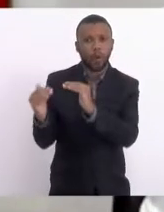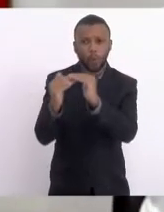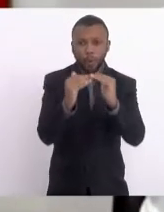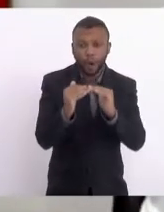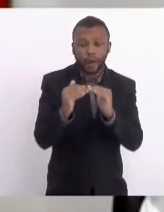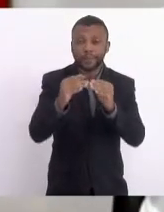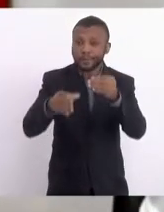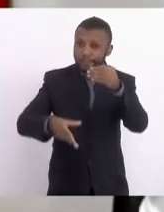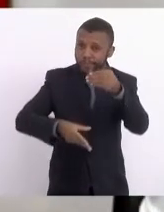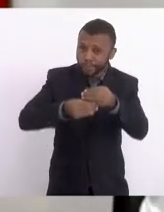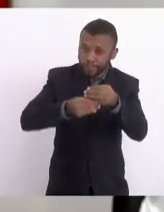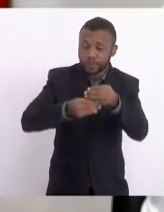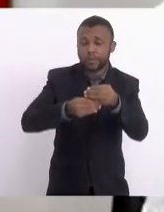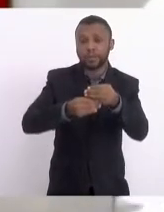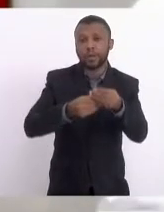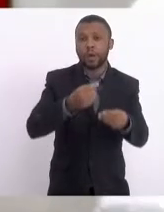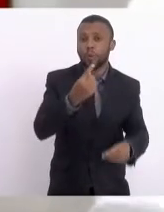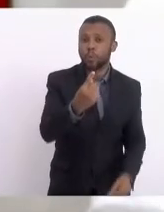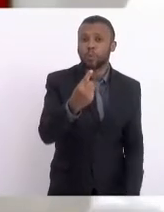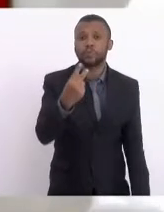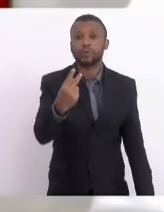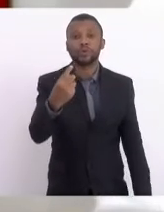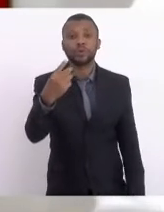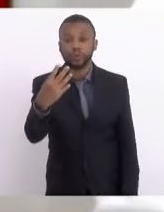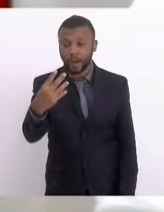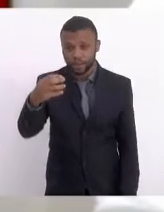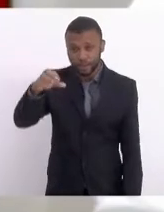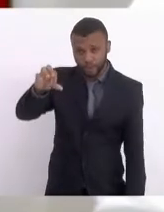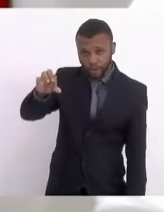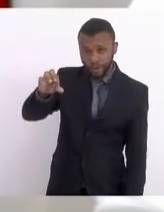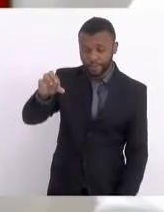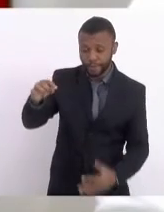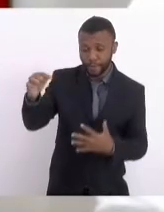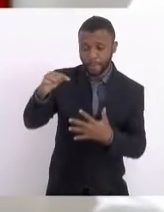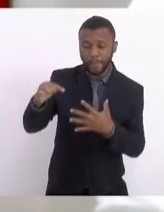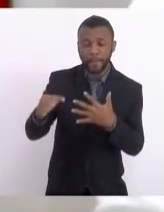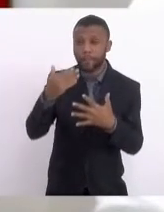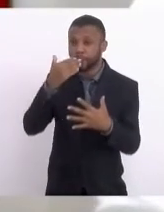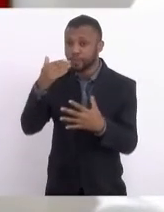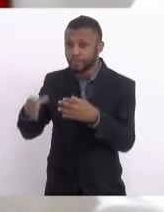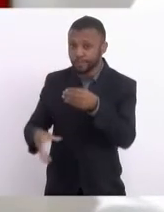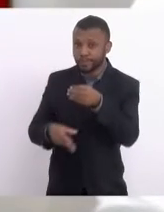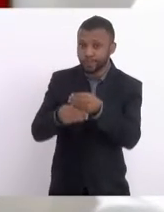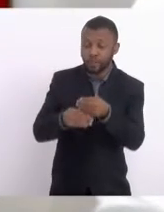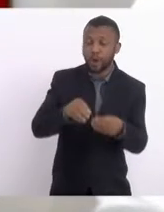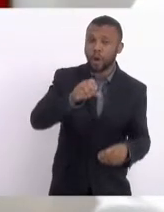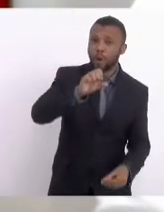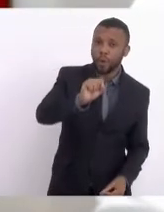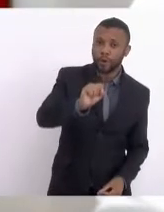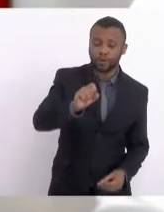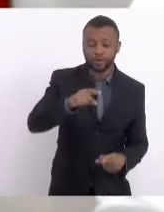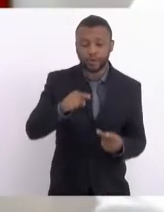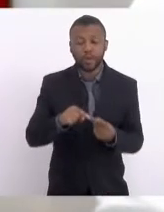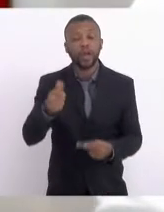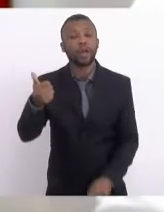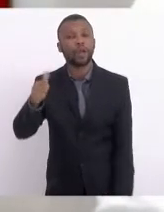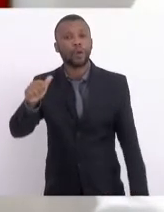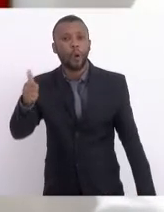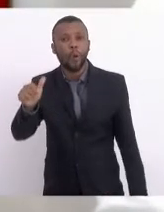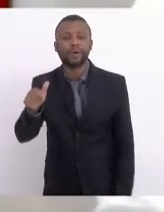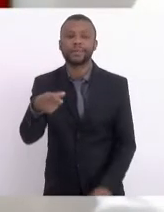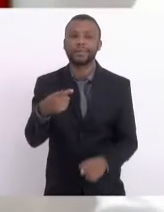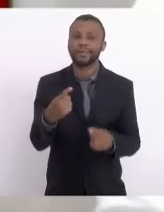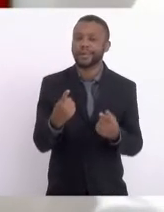2, 4 e 9. Favorável, com subemenda às emendas de número 8 e 11 e contrárias às emendas de número